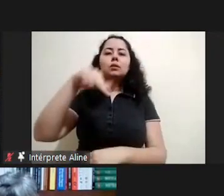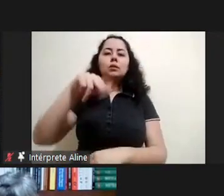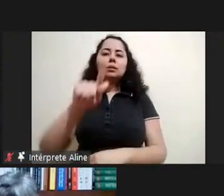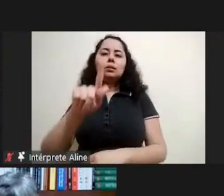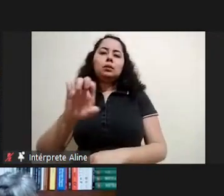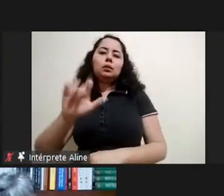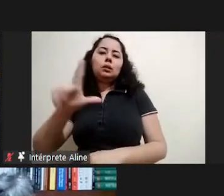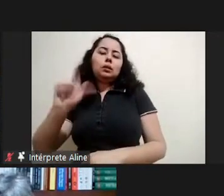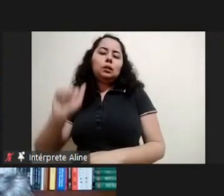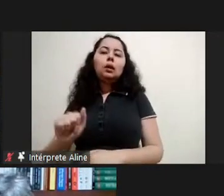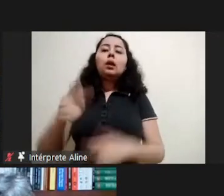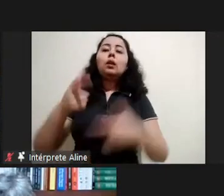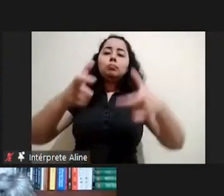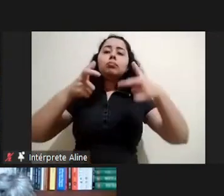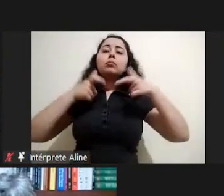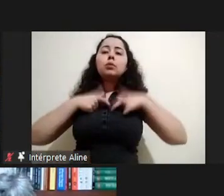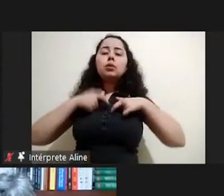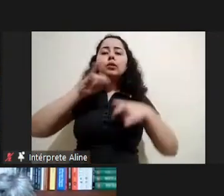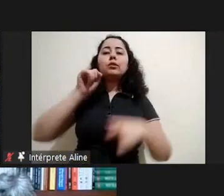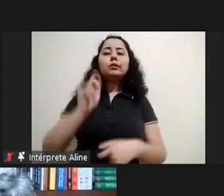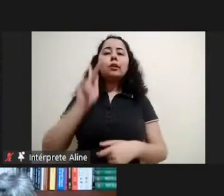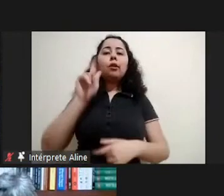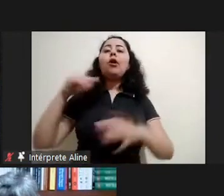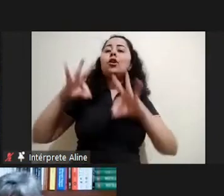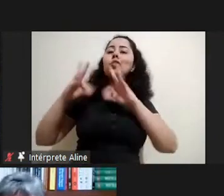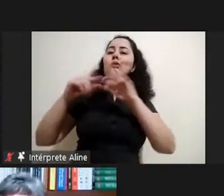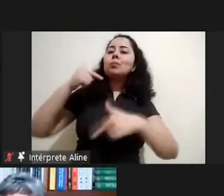por toda a sua trajetória no HU da UFJF.